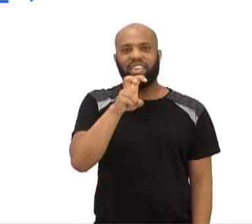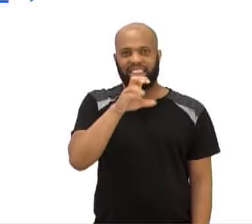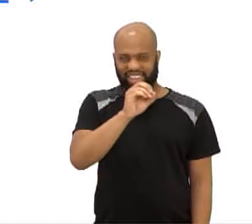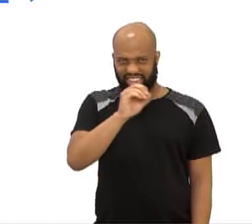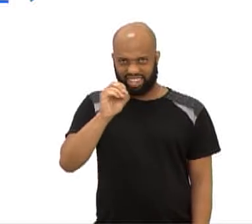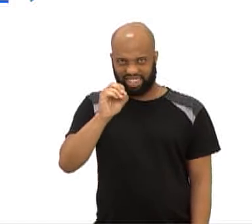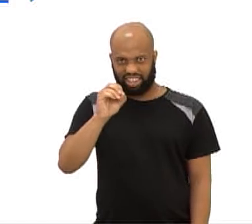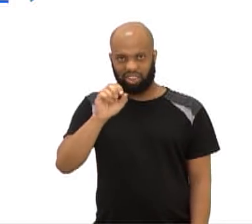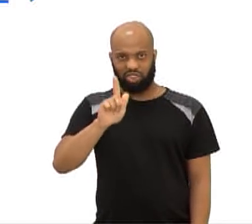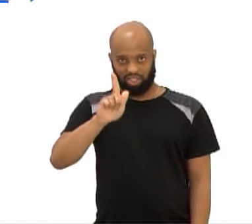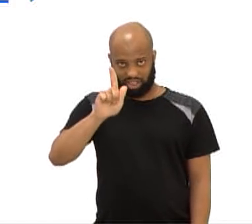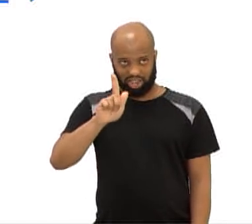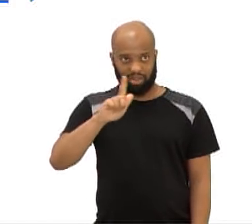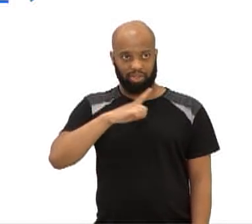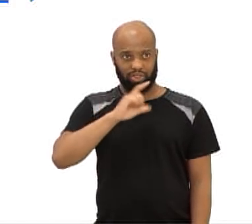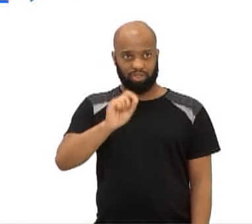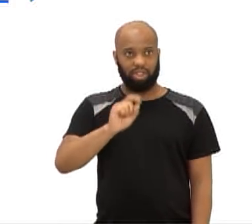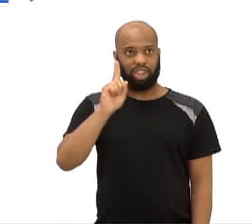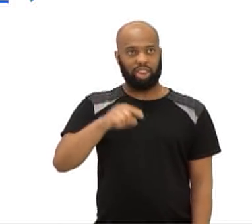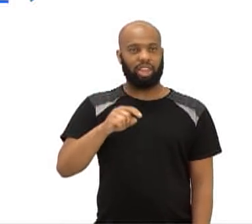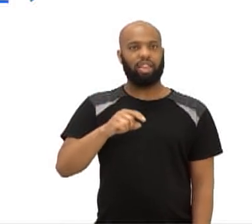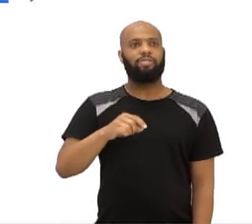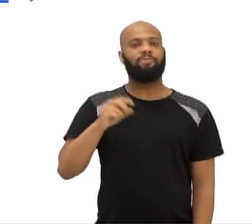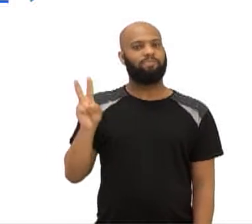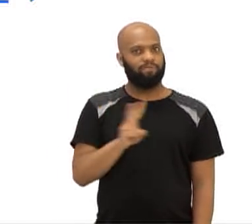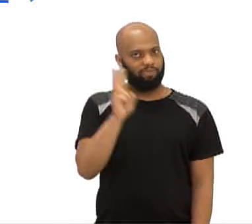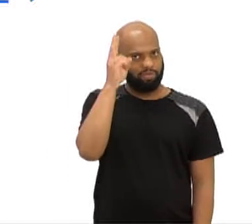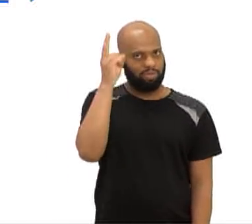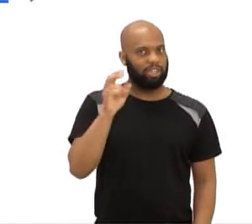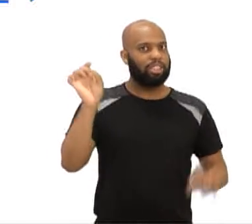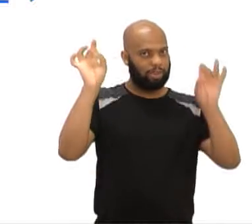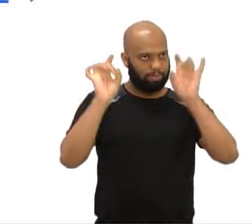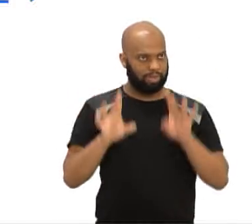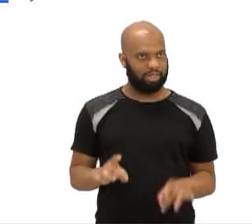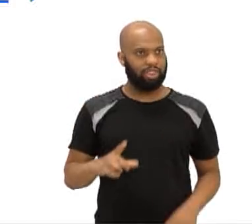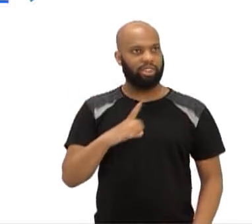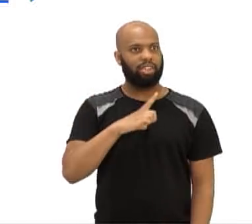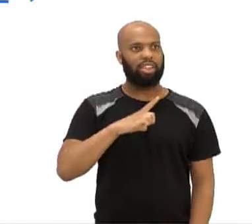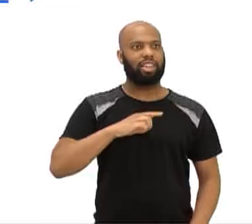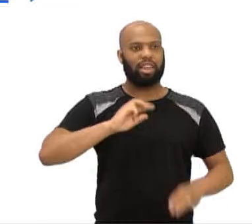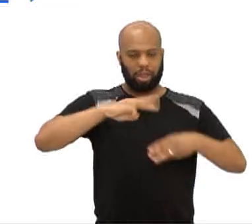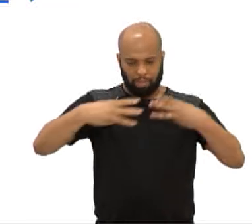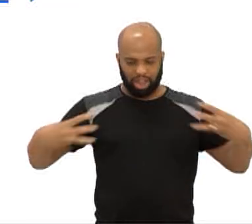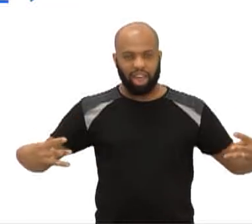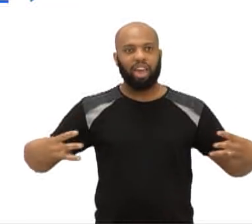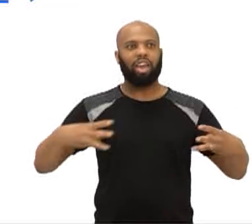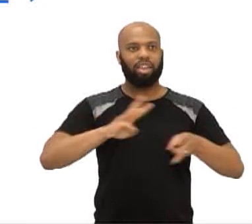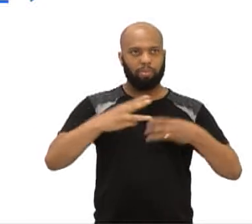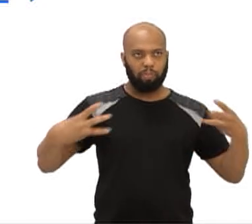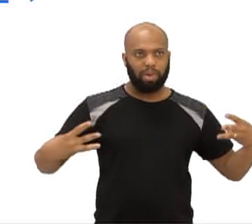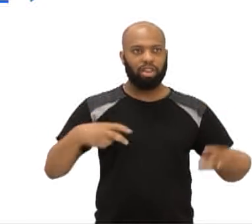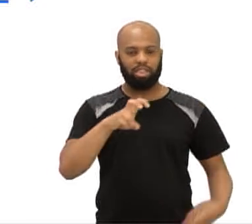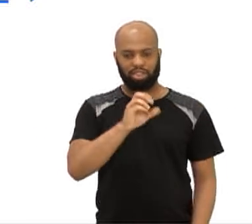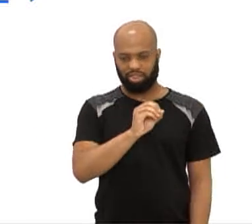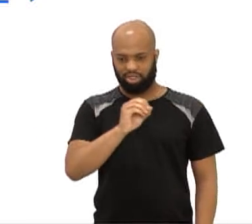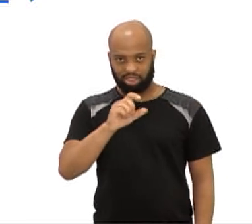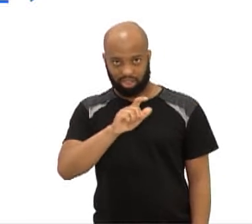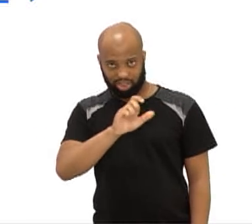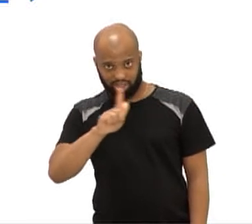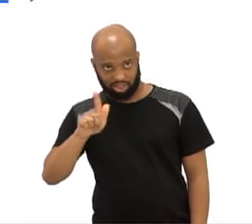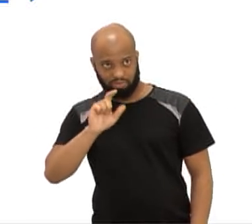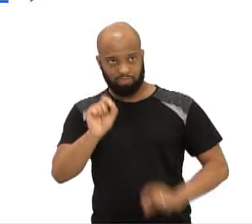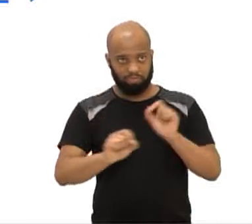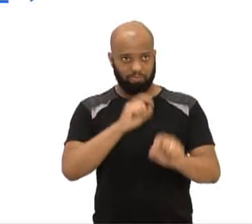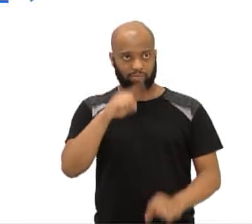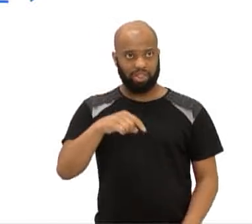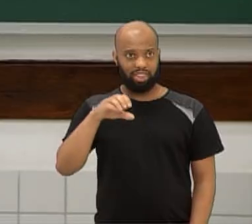500 gramas, ele está com preço especial. A massas Isabela com ovos, pacote de 500 gramas, está